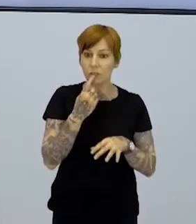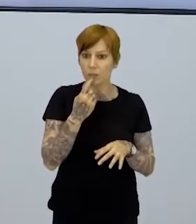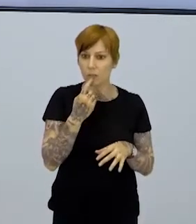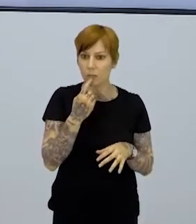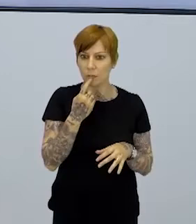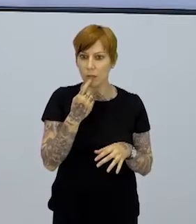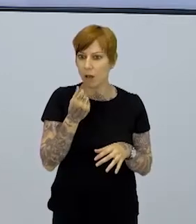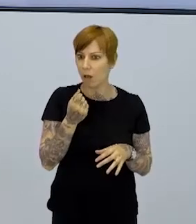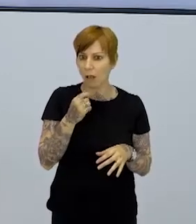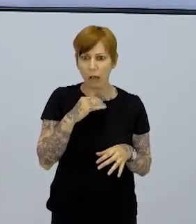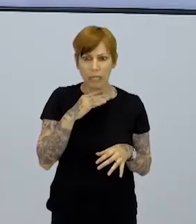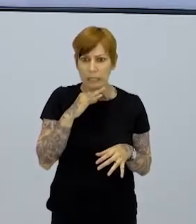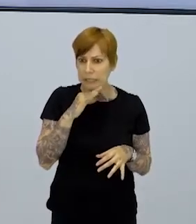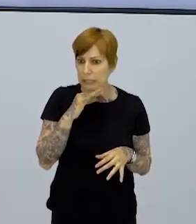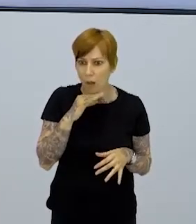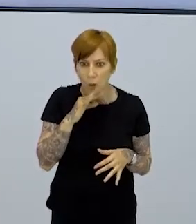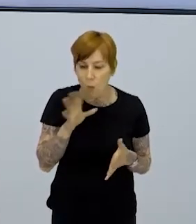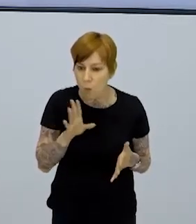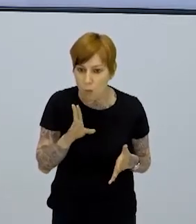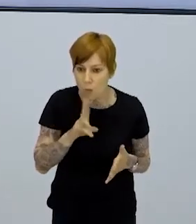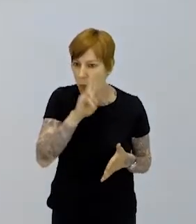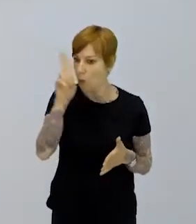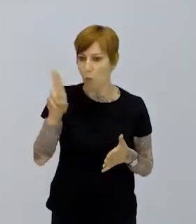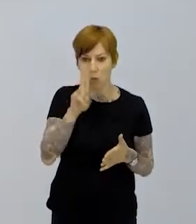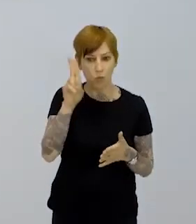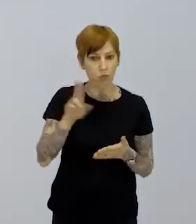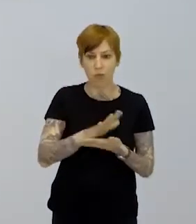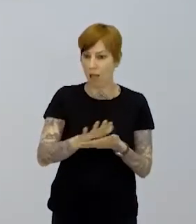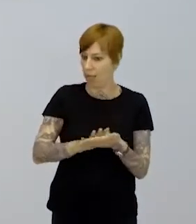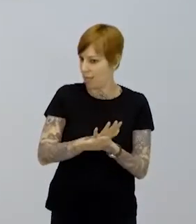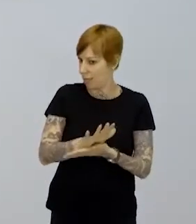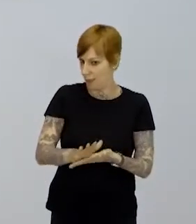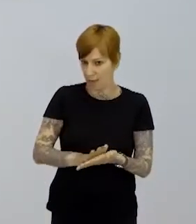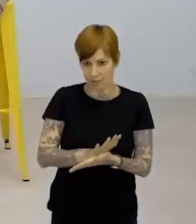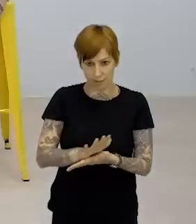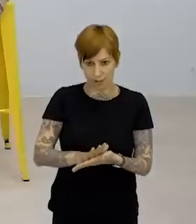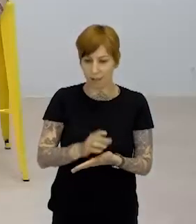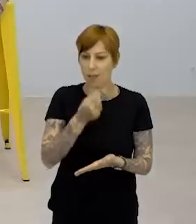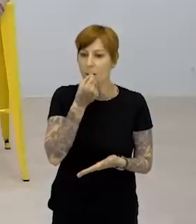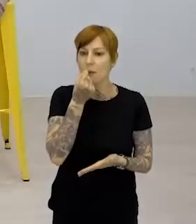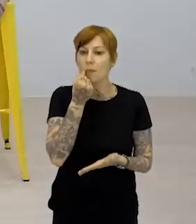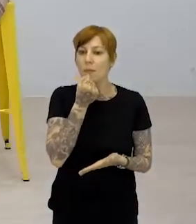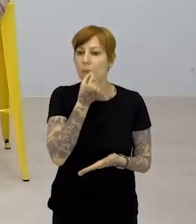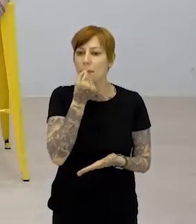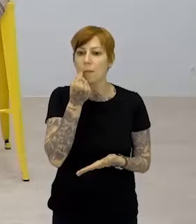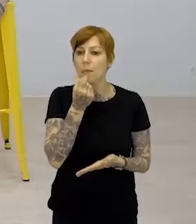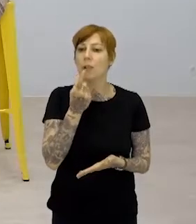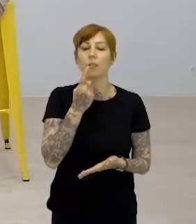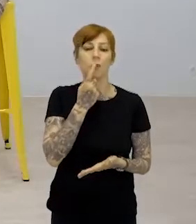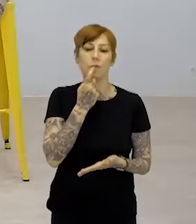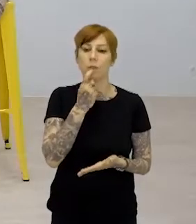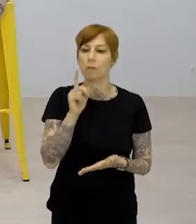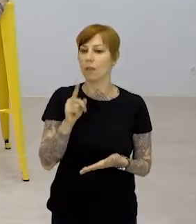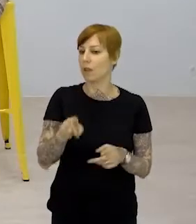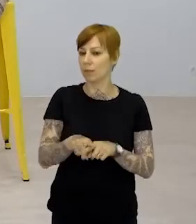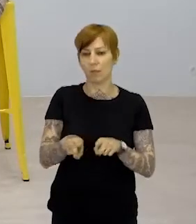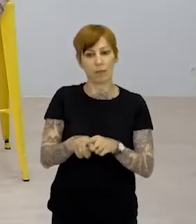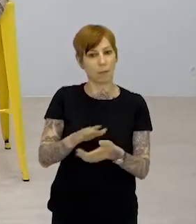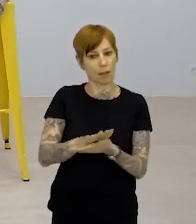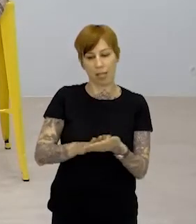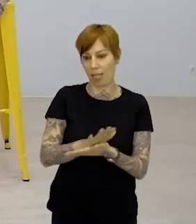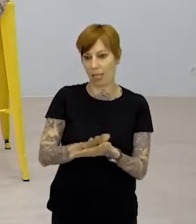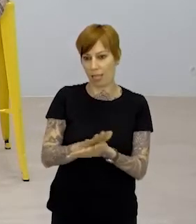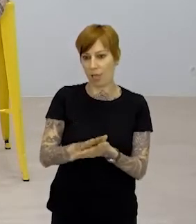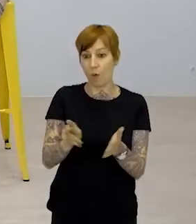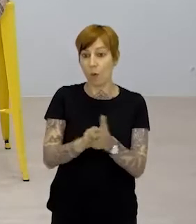Que não podia usar de jeito nenhum. E batom vermelho, olha. Nunca. Nunca. E tem uma coisa muito engraçada que é